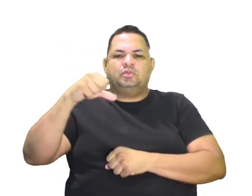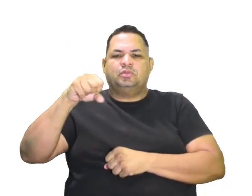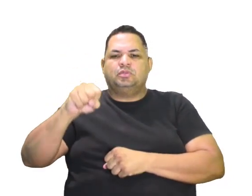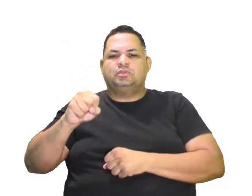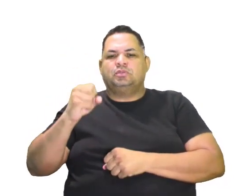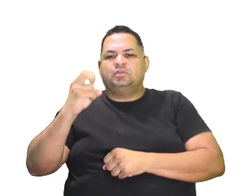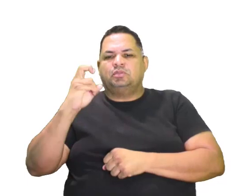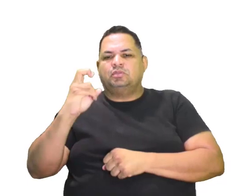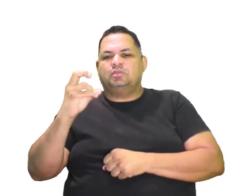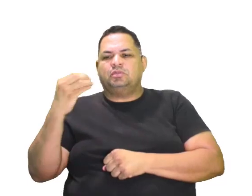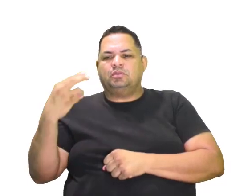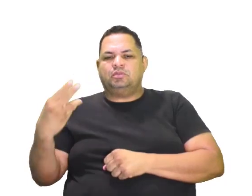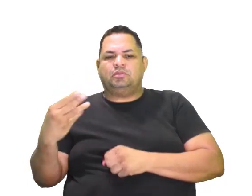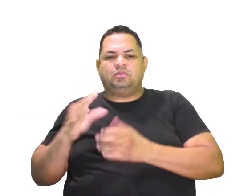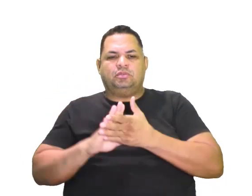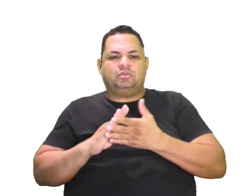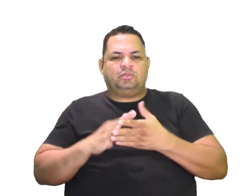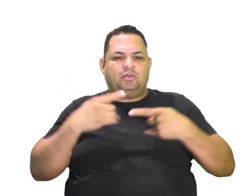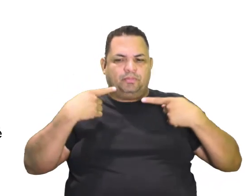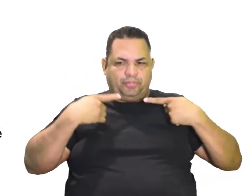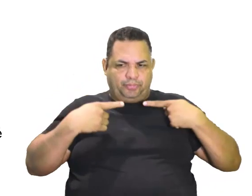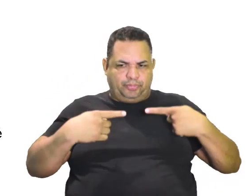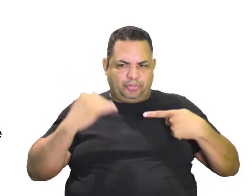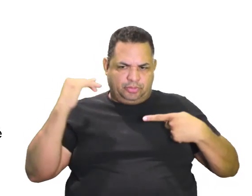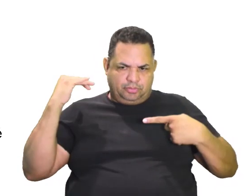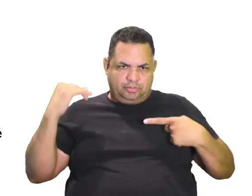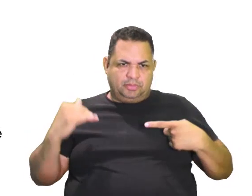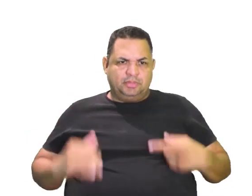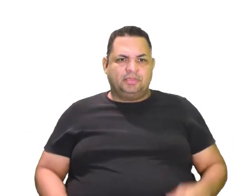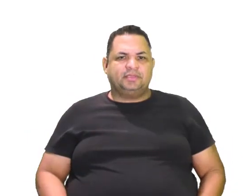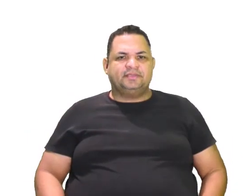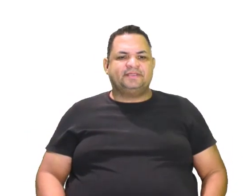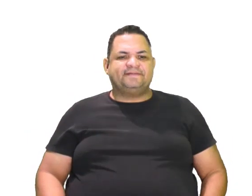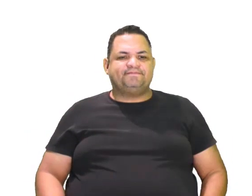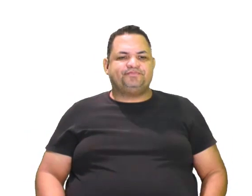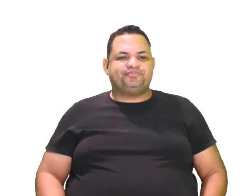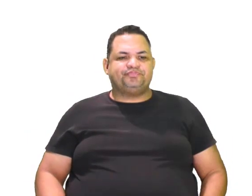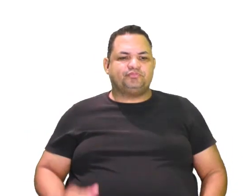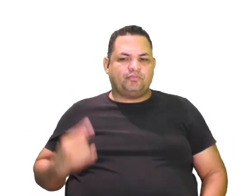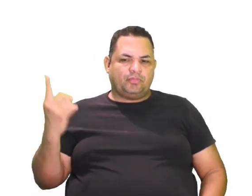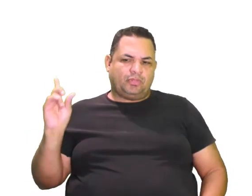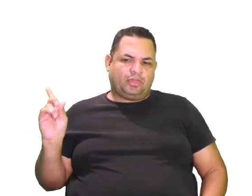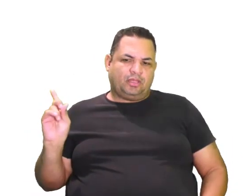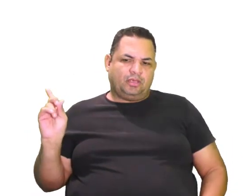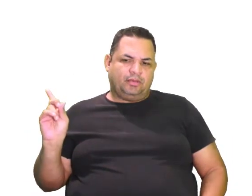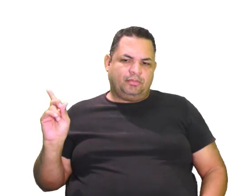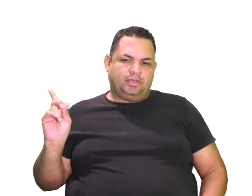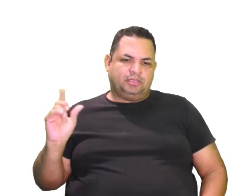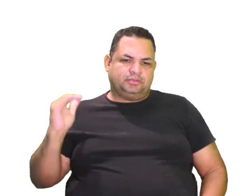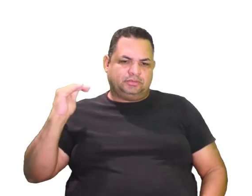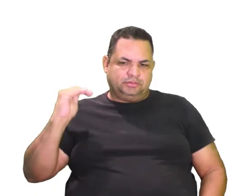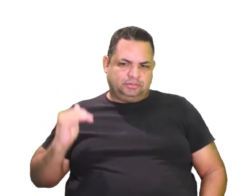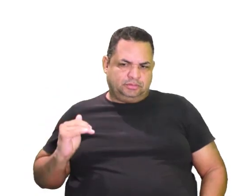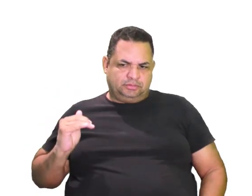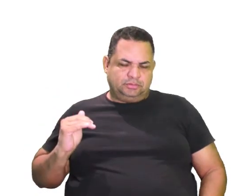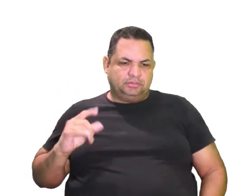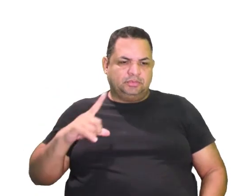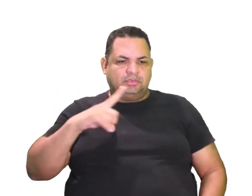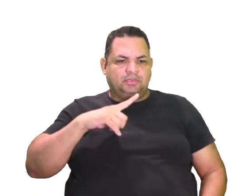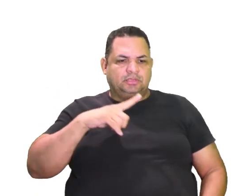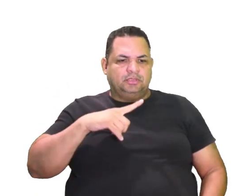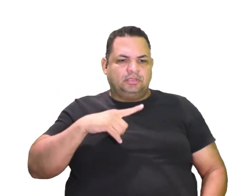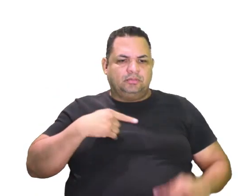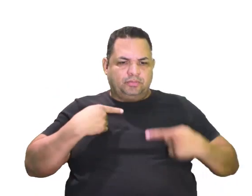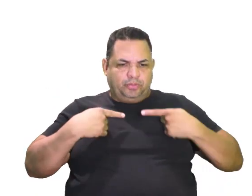1853. Aqui abaixo nós temos a Batalha do Riachuelo. A Batalha do Riachuelo também é um quadro do